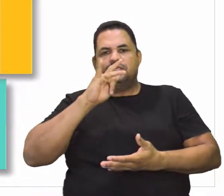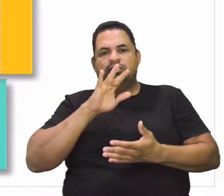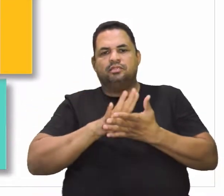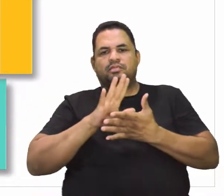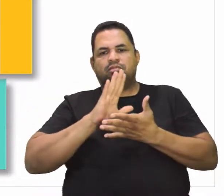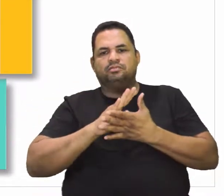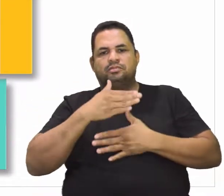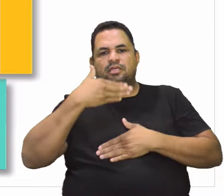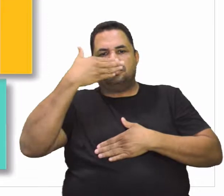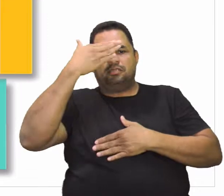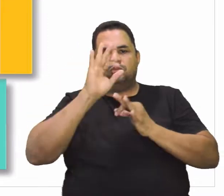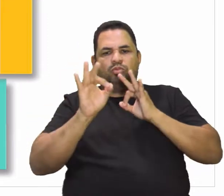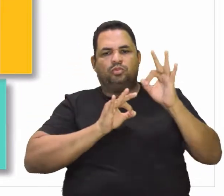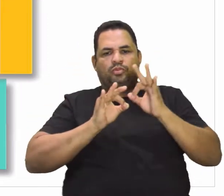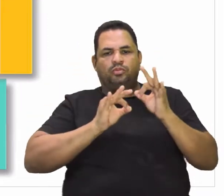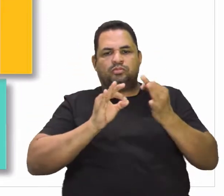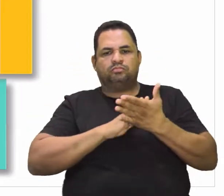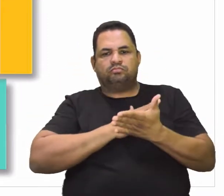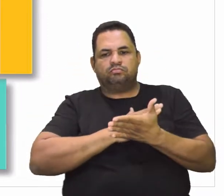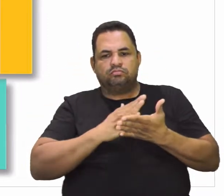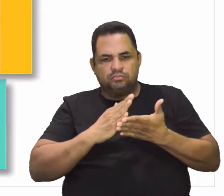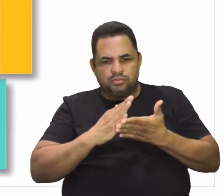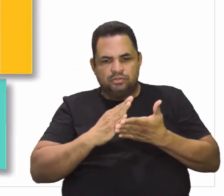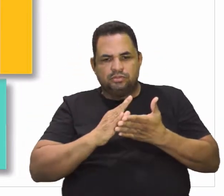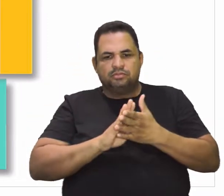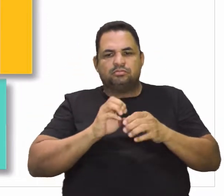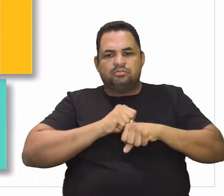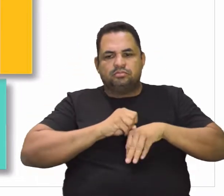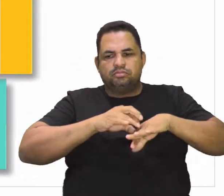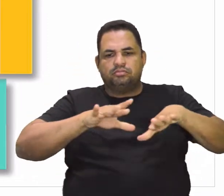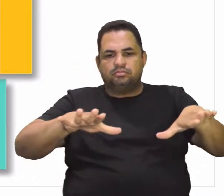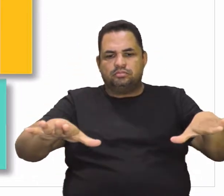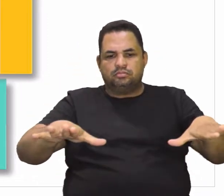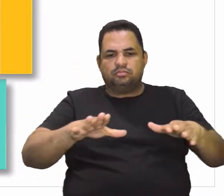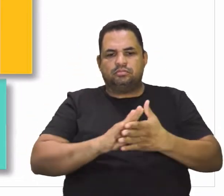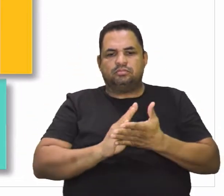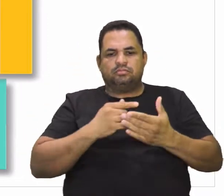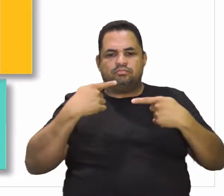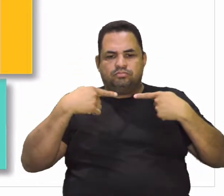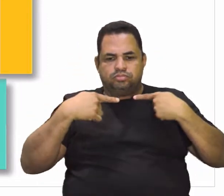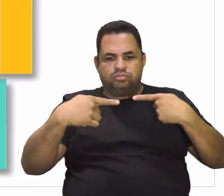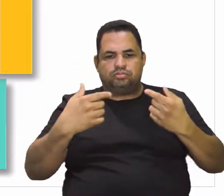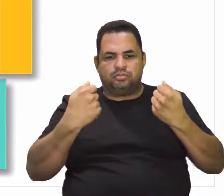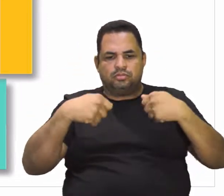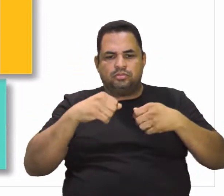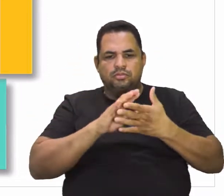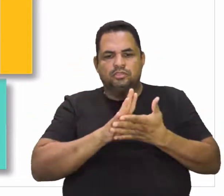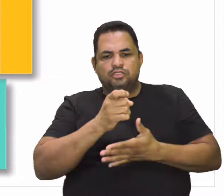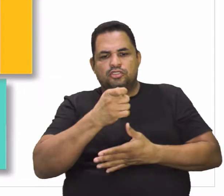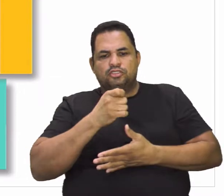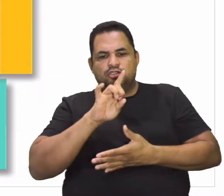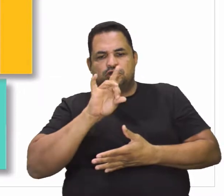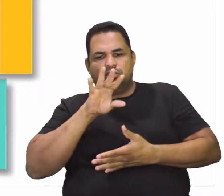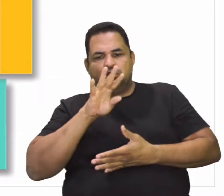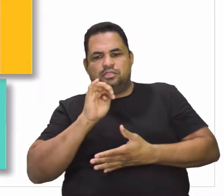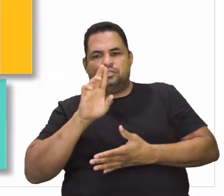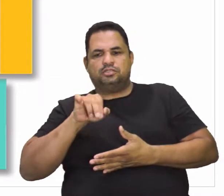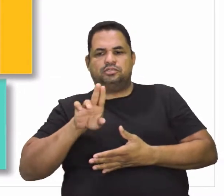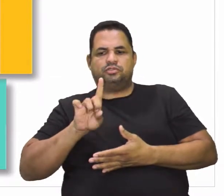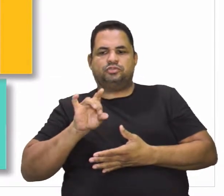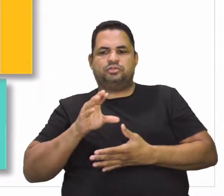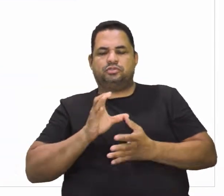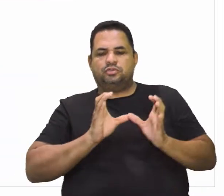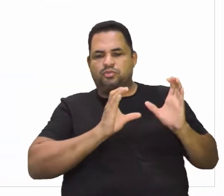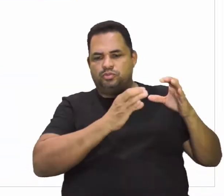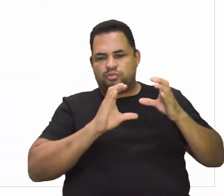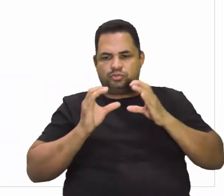formação do Islã, os princípios do Islã, a expansão do Islã, a disputa pelo poder entre xiitas e sunitas. São